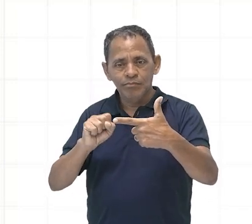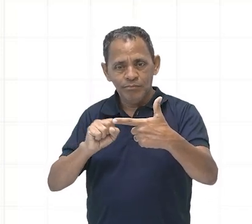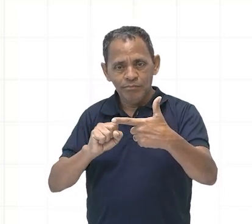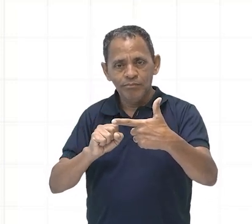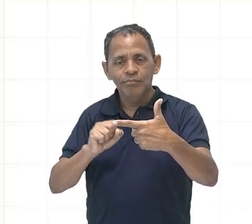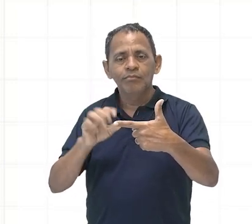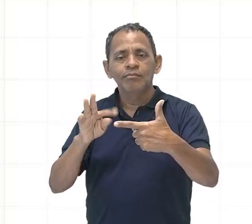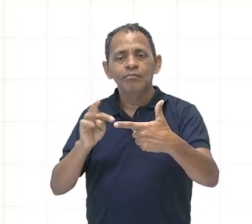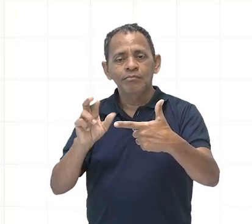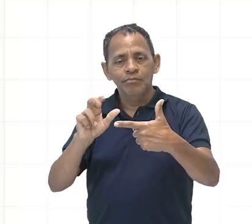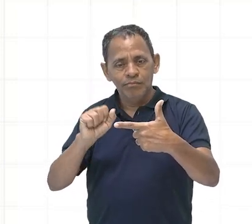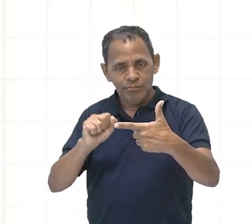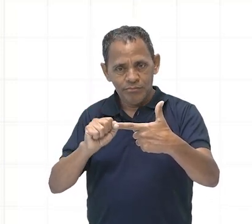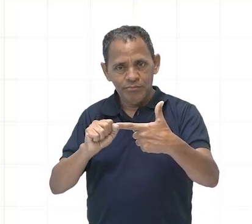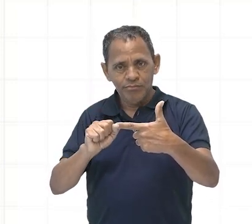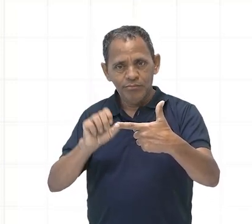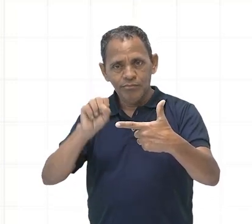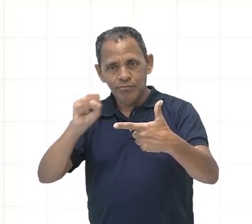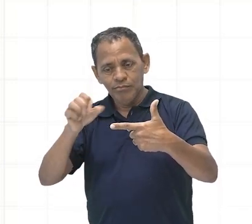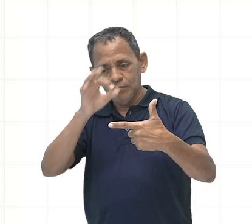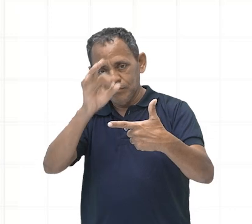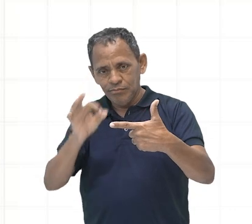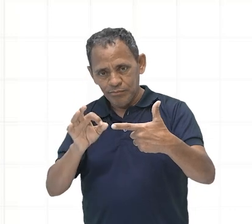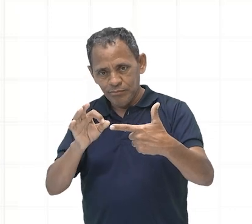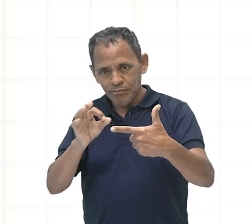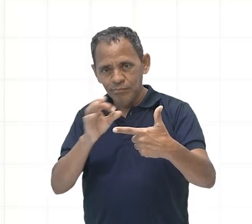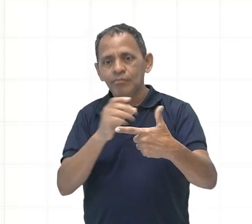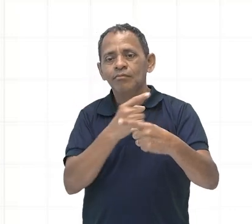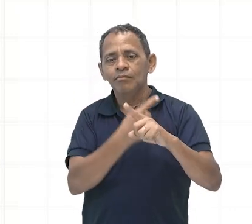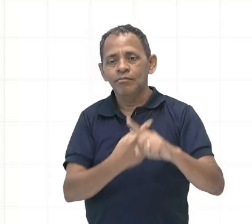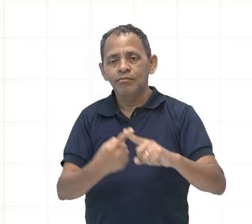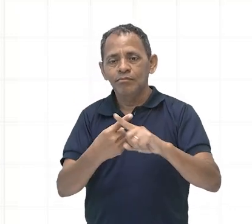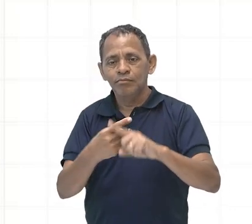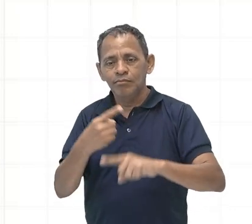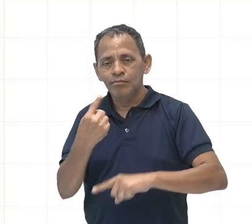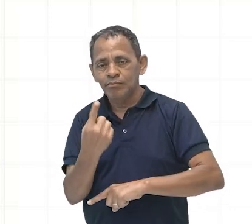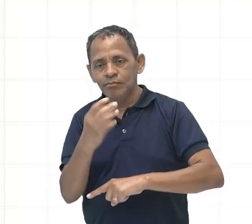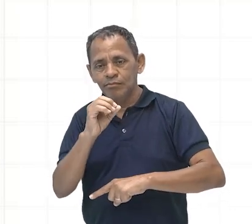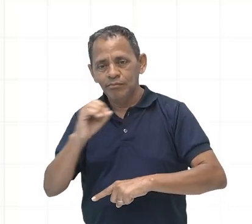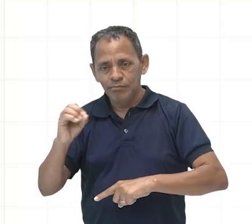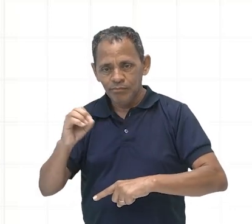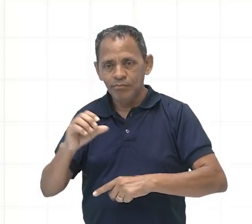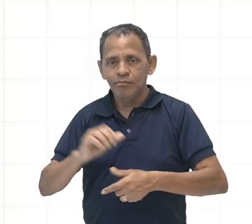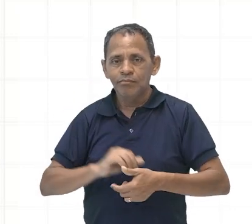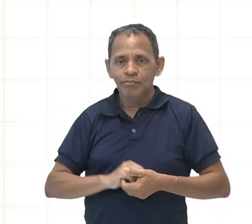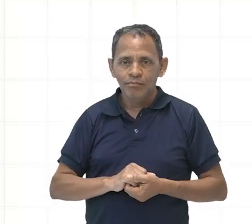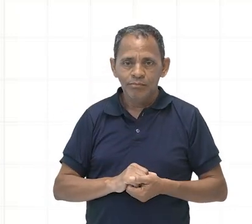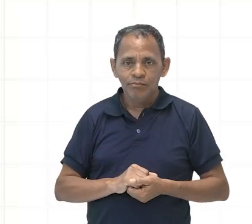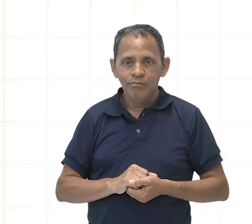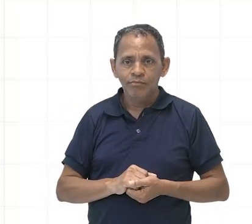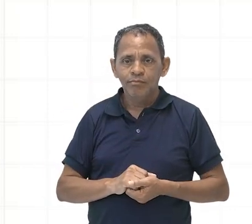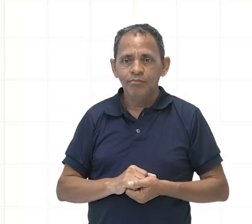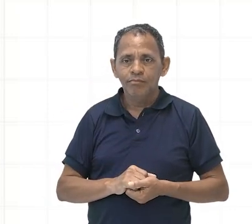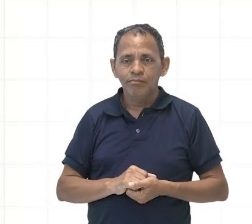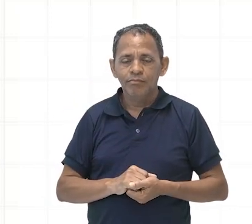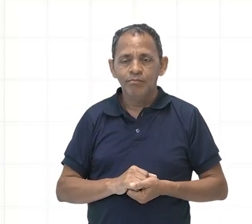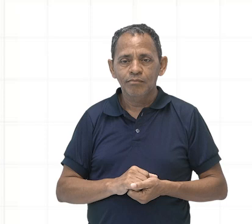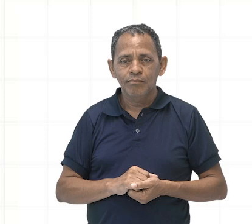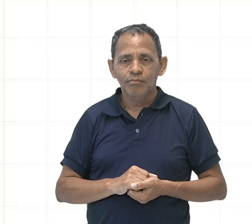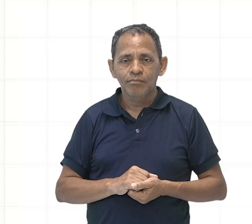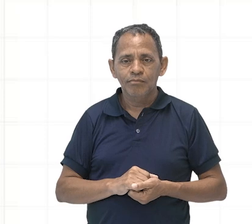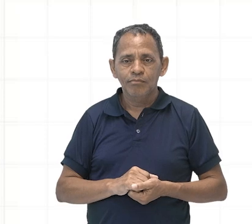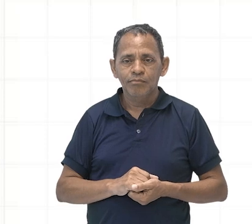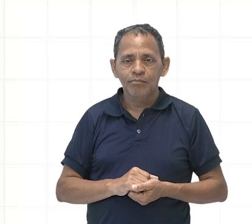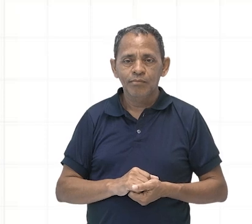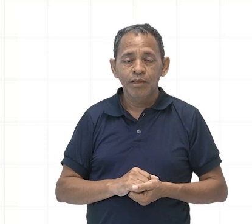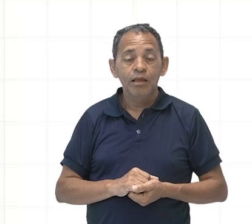Tudo bem? Professor, e se eu não quiser se eu não quiser em porcentagem, eu vou fazer simplesmente essa conta. Tudo bem?